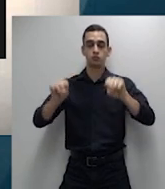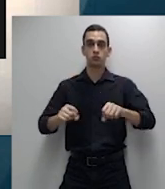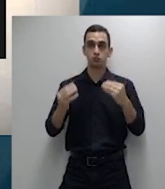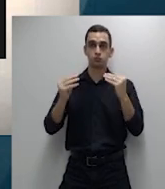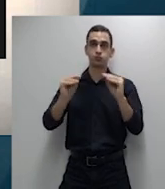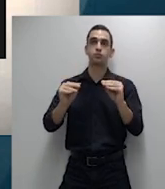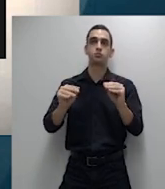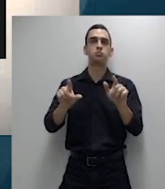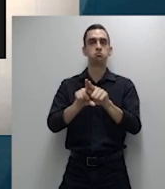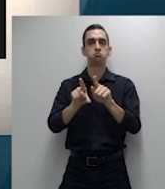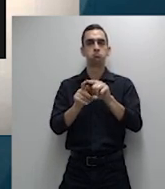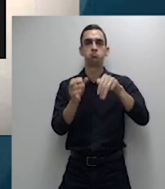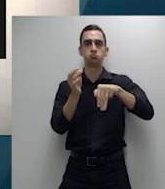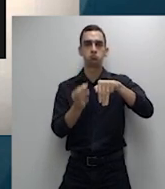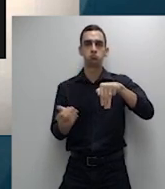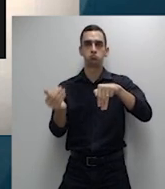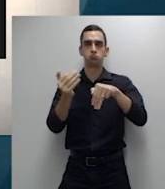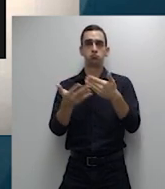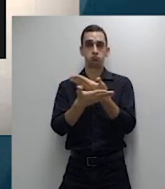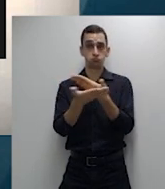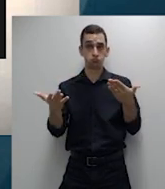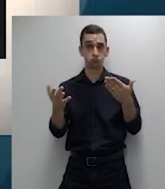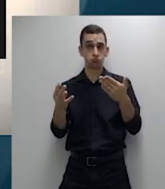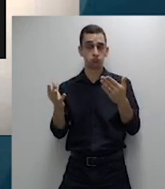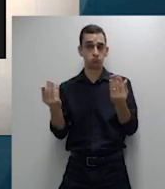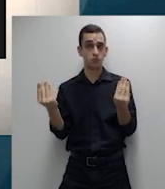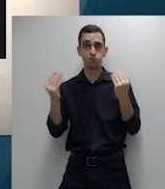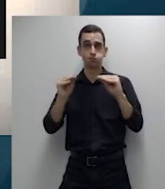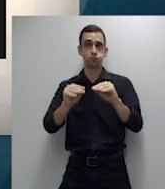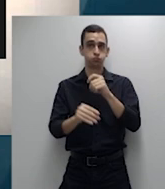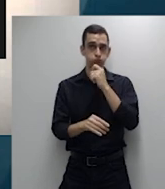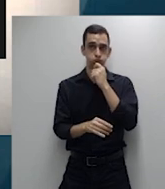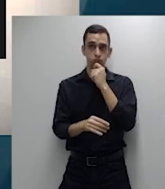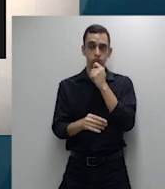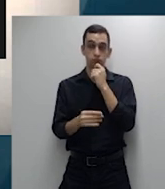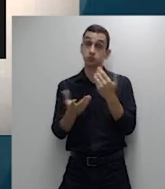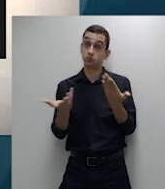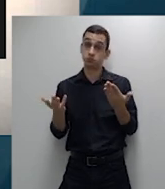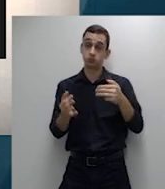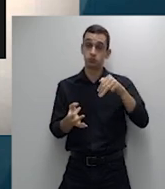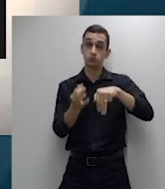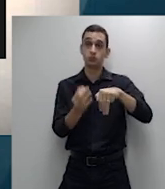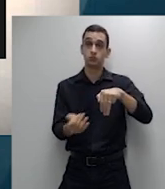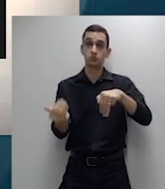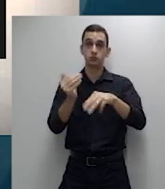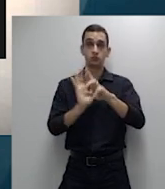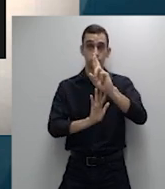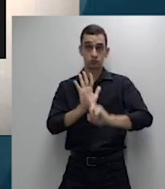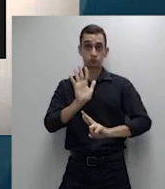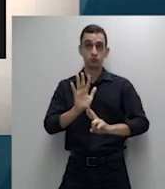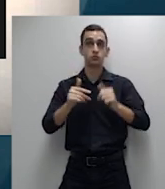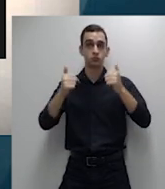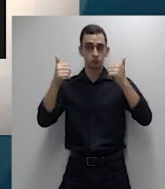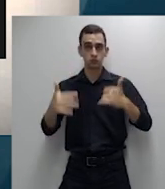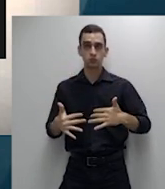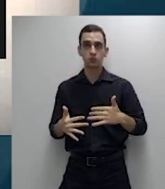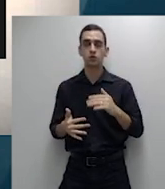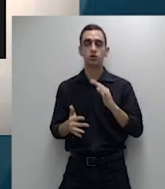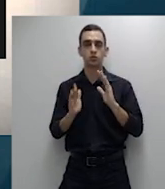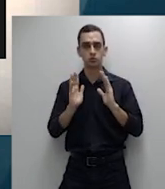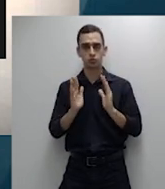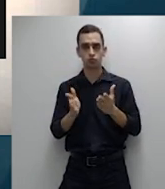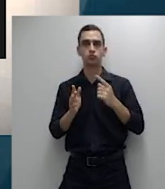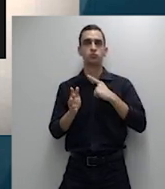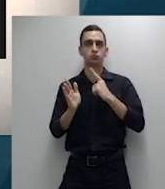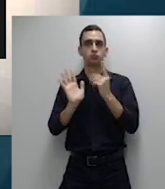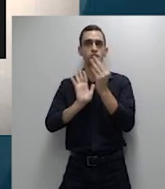destaque dos Senhores ministros portanto a proposta do relator aqui dá para observar que está é dentro